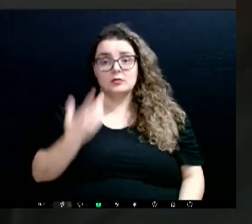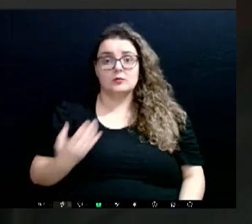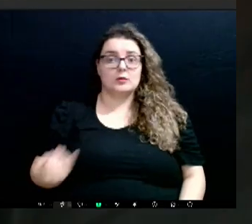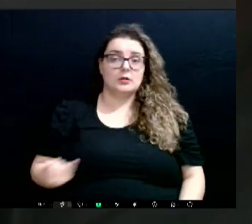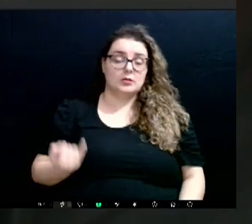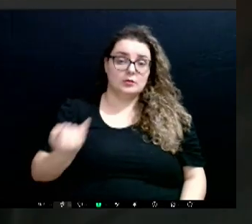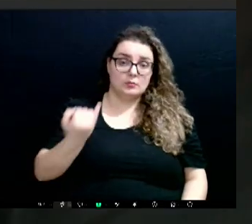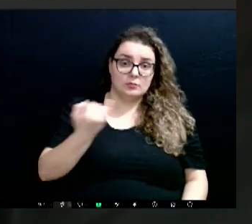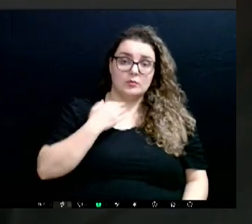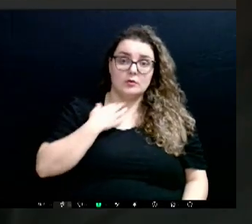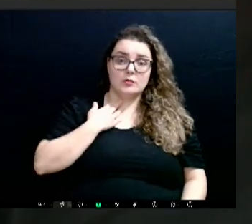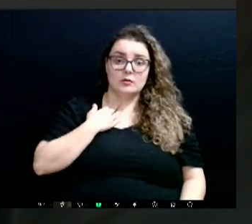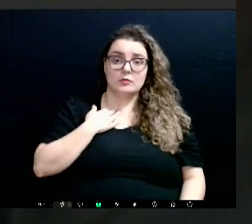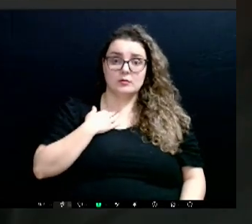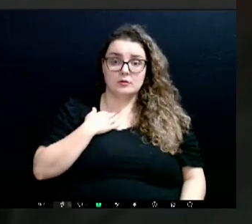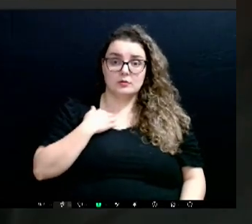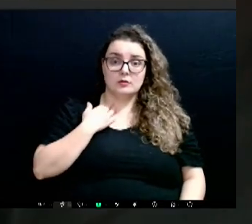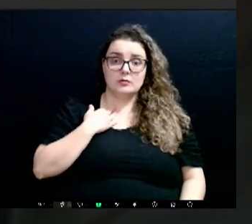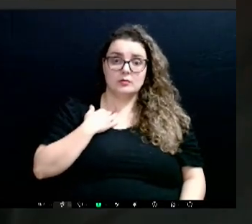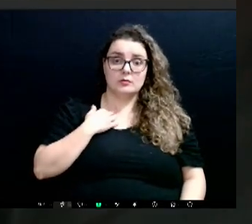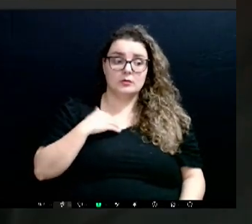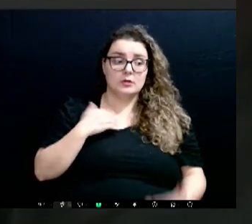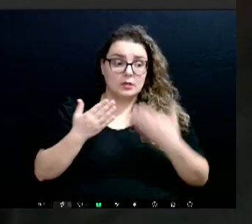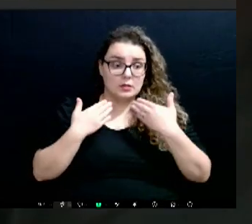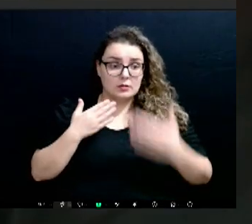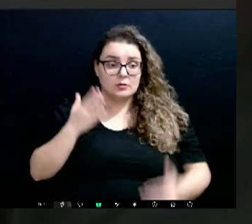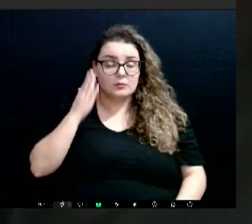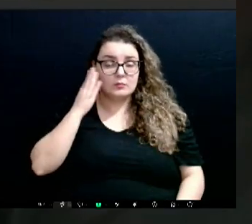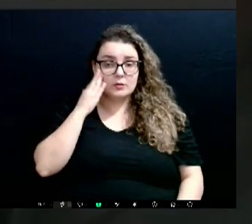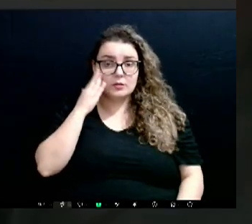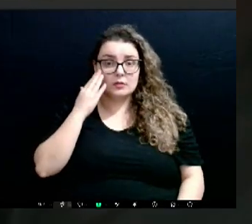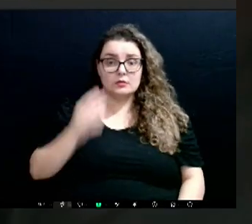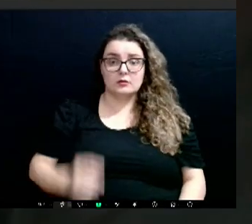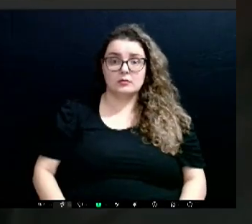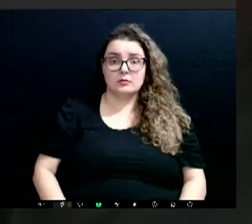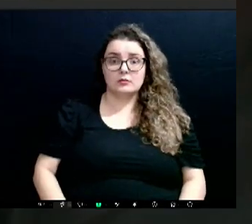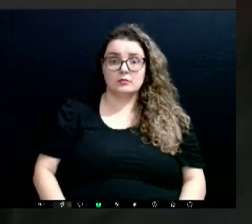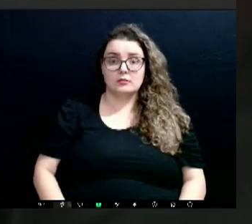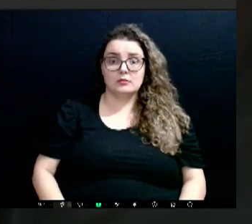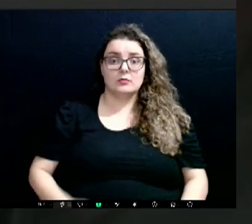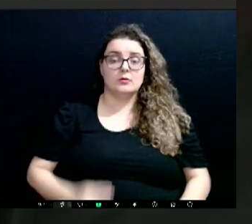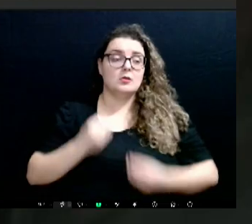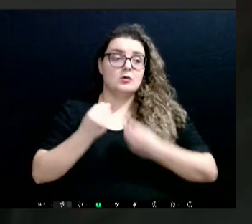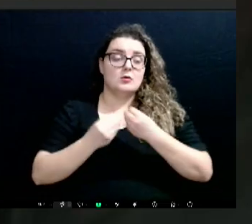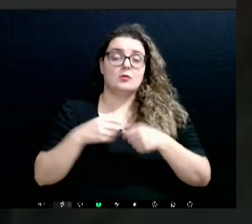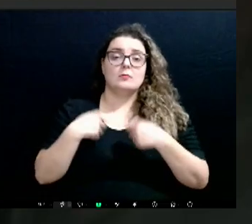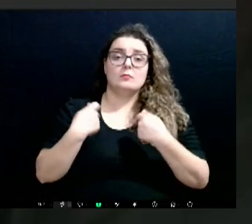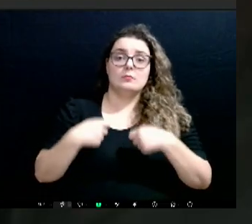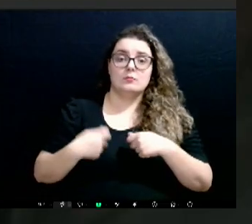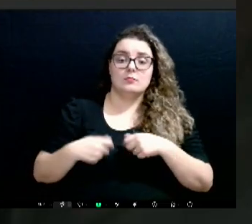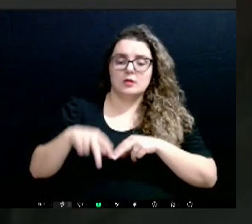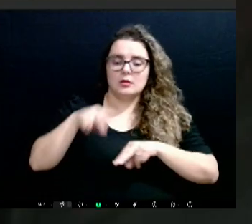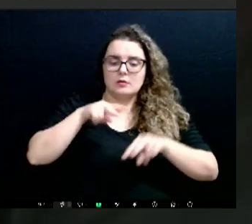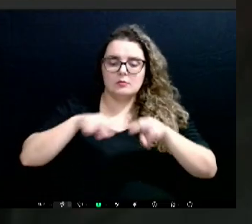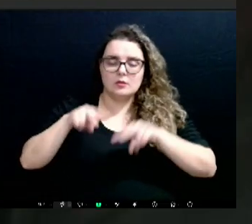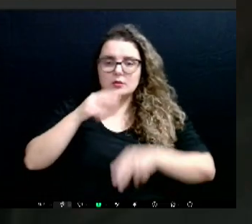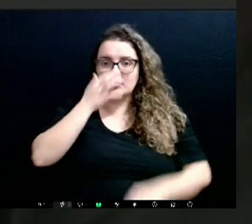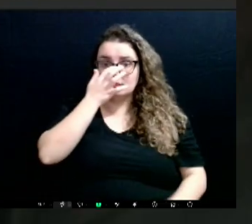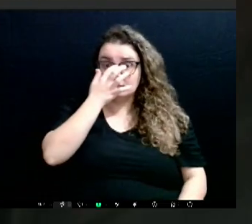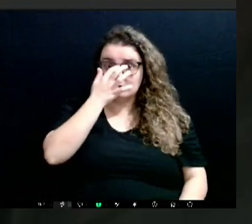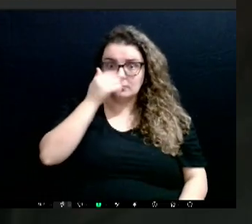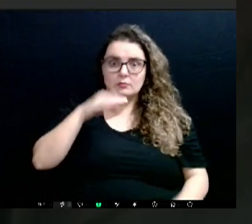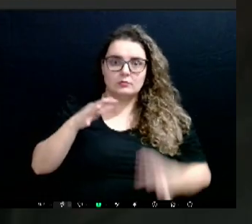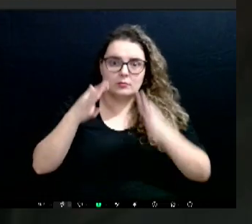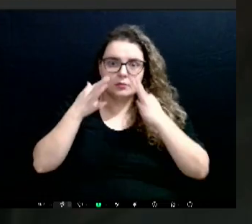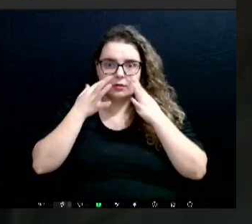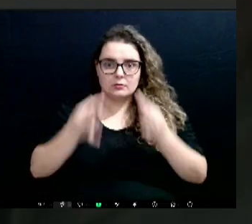essa conversa para a gente entender como precisamos olhar com mais atenção essa